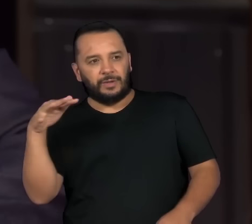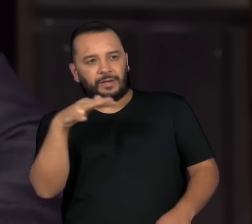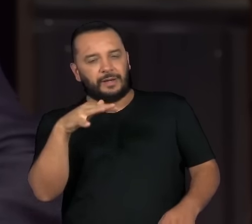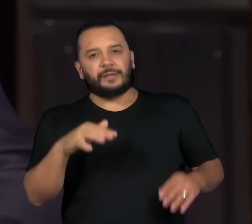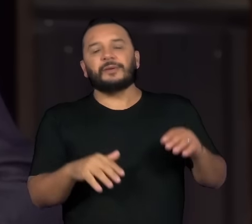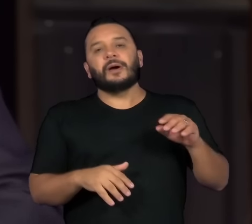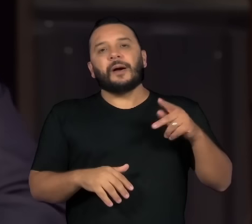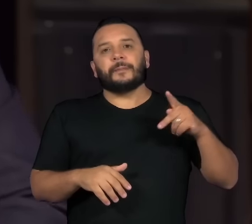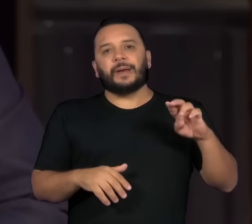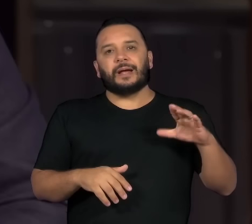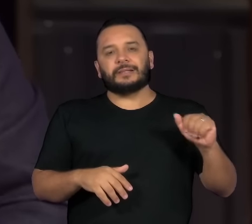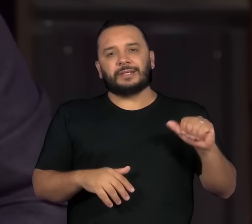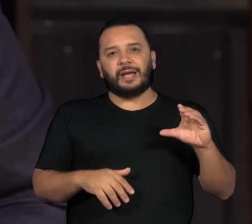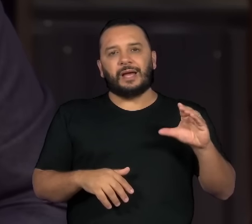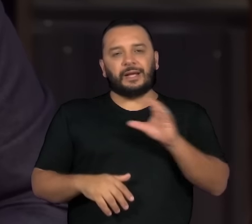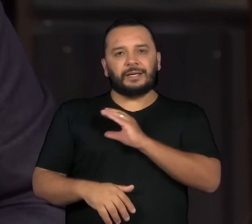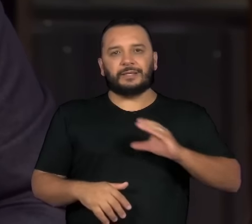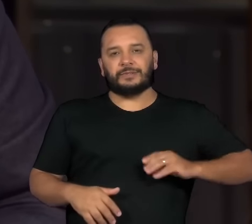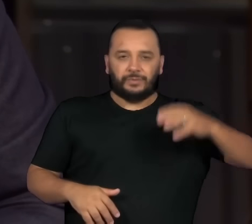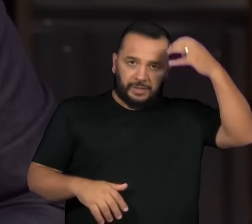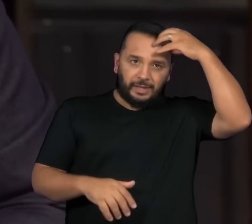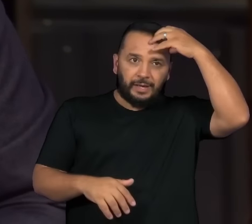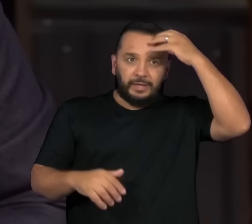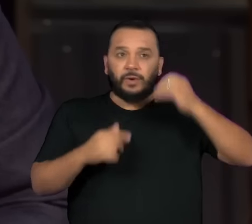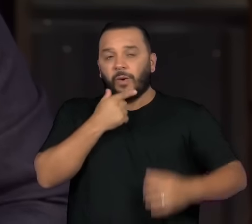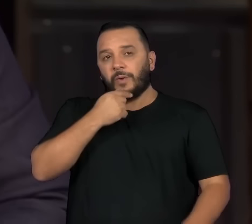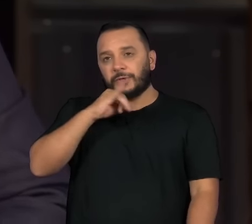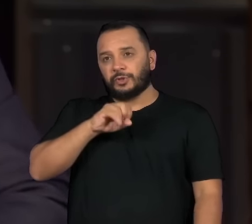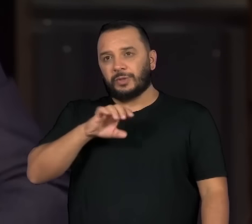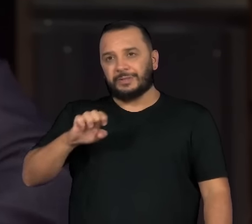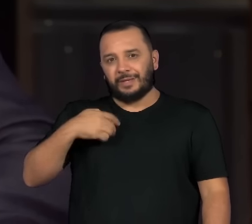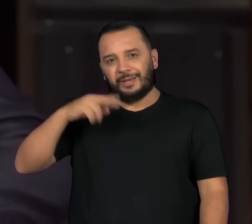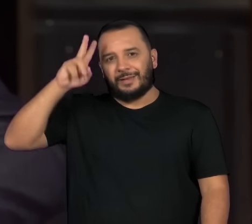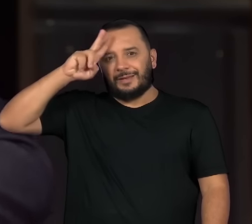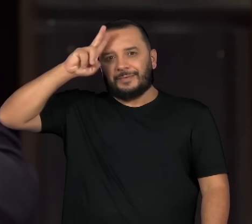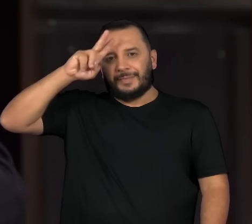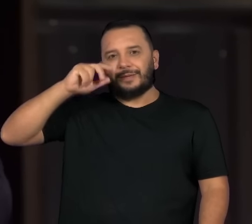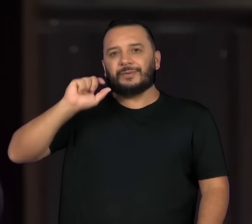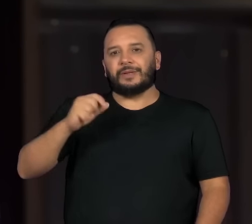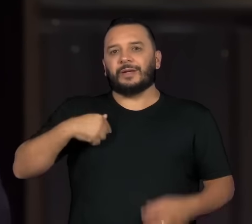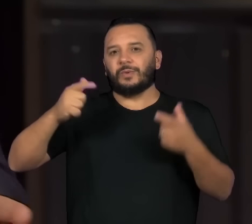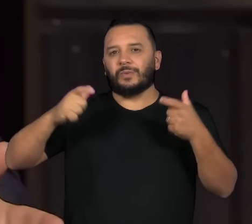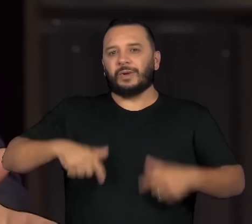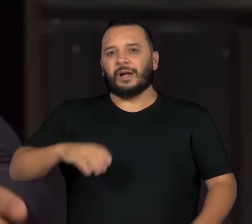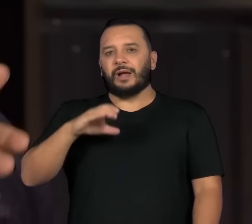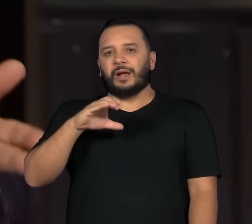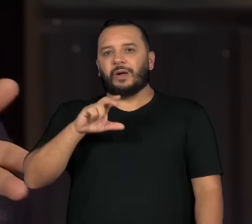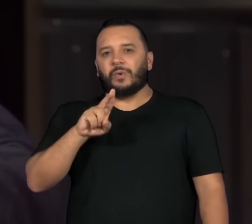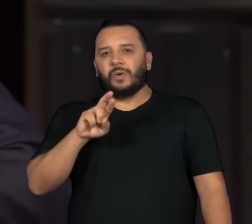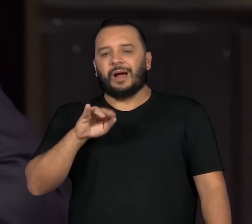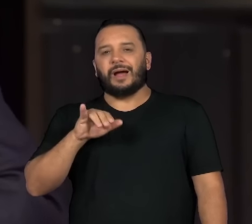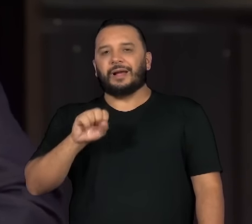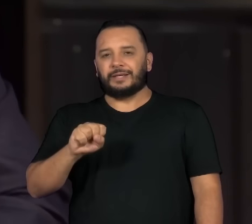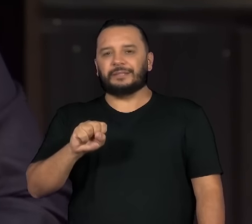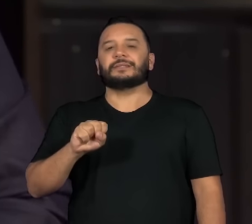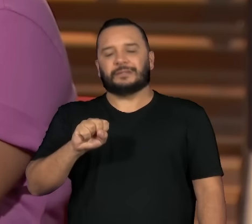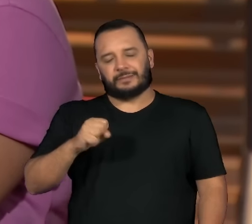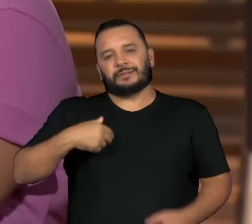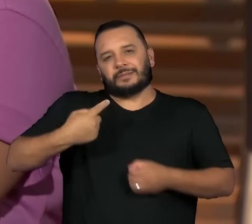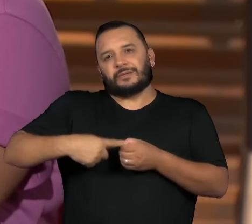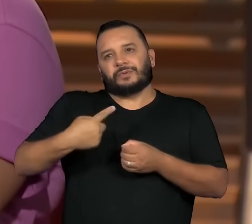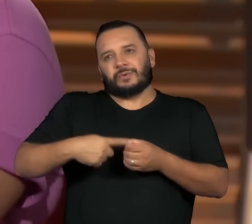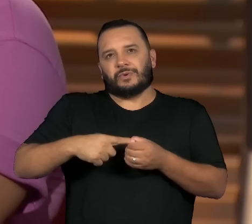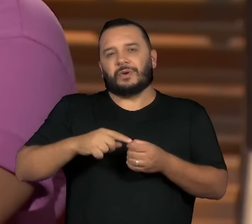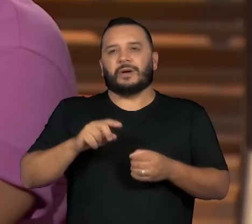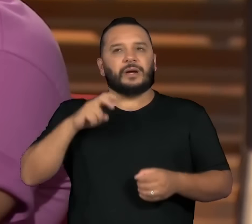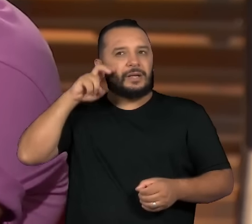José Bezerra Gomes, lembrando da infância dele em Currais Novos, interior do Rio Grande do Norte. Ali também nasceu minha convidada, Luísa de